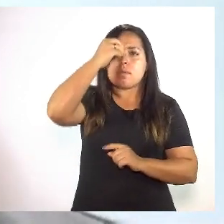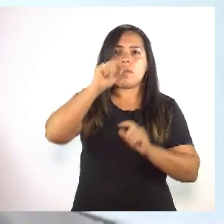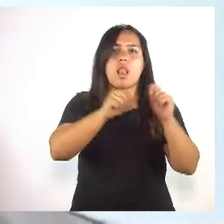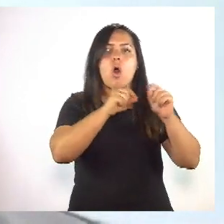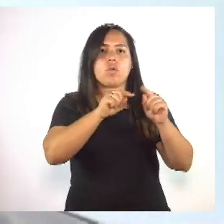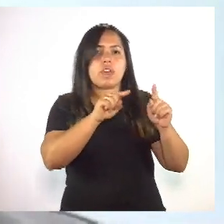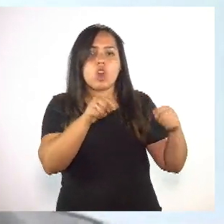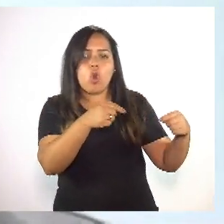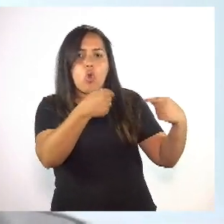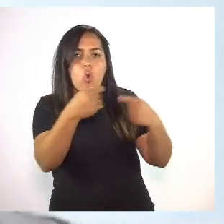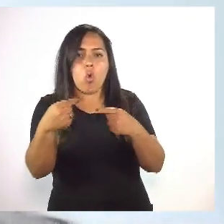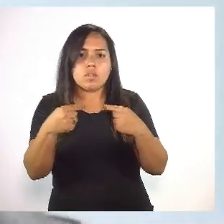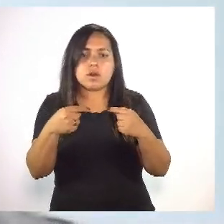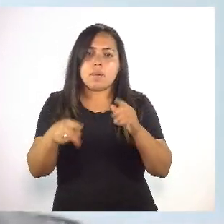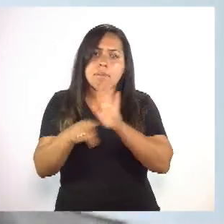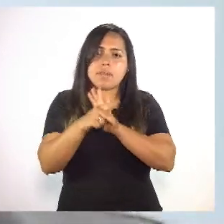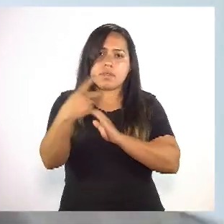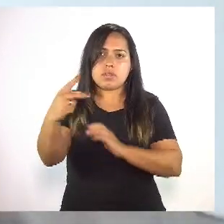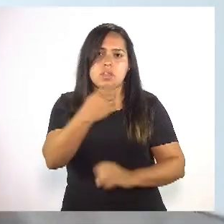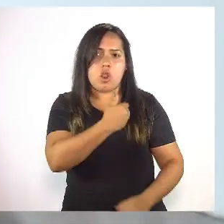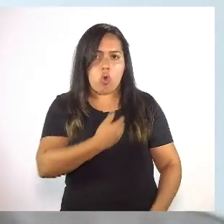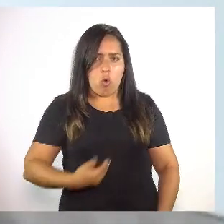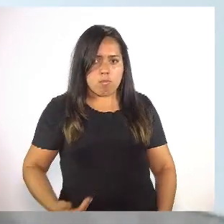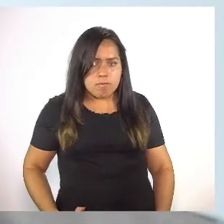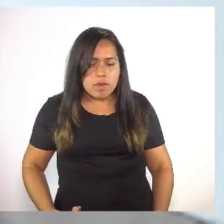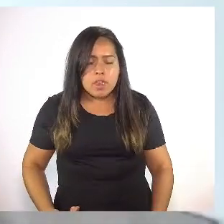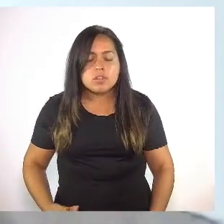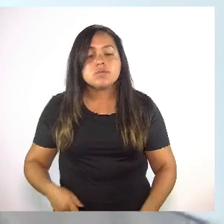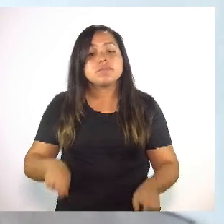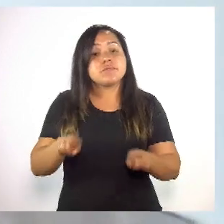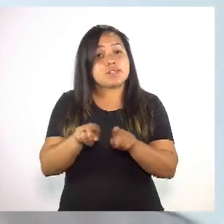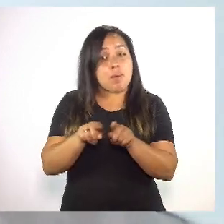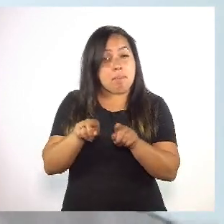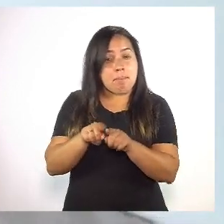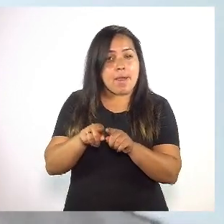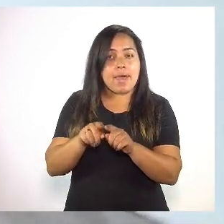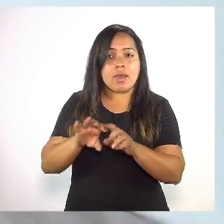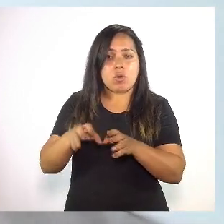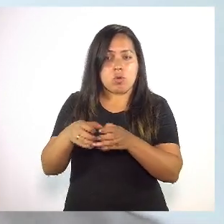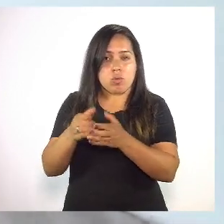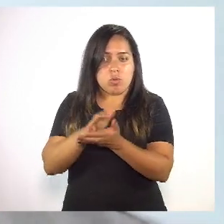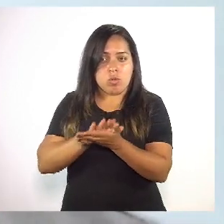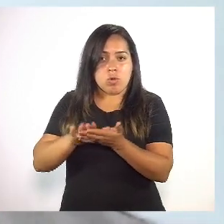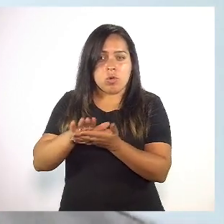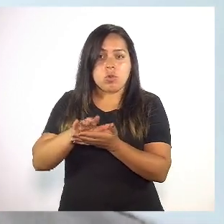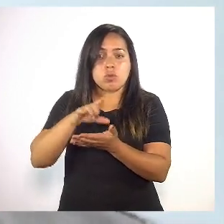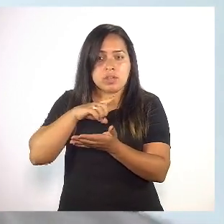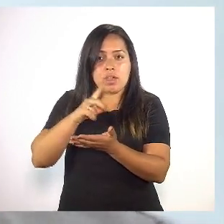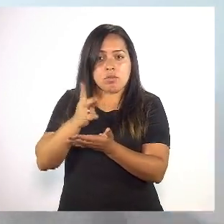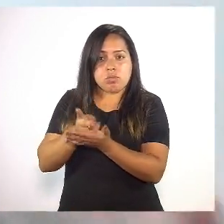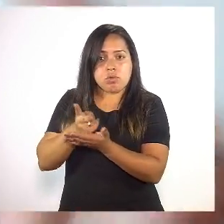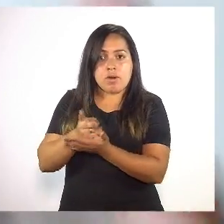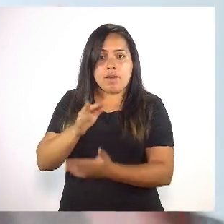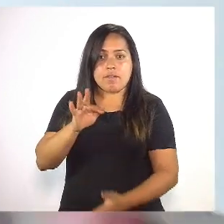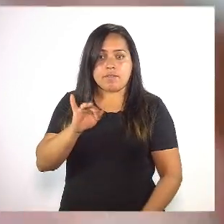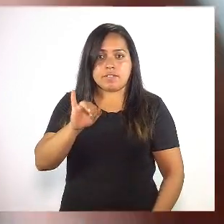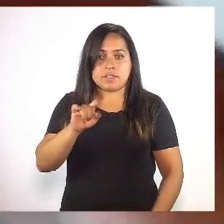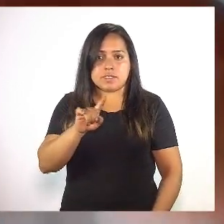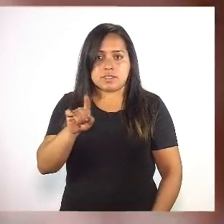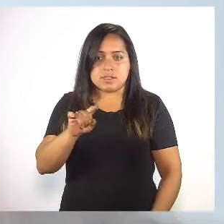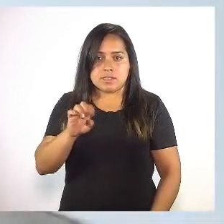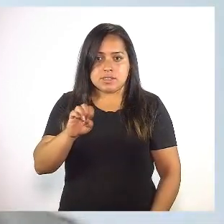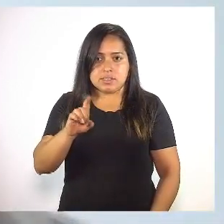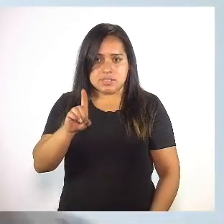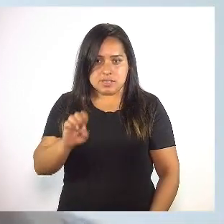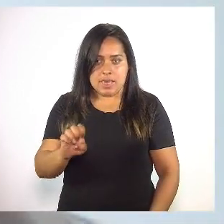feita pelo governo. Mesmo a questão do FISED, deputado Luiz Paulo, deputada Marta Rocha, Mesma questão do